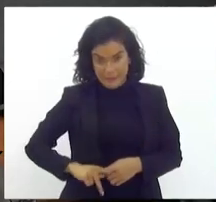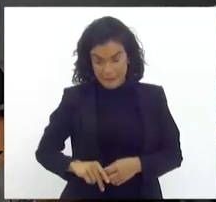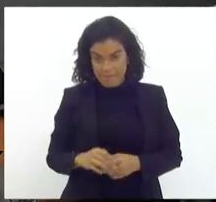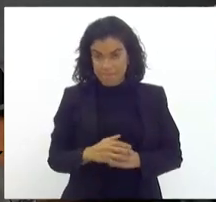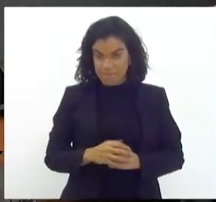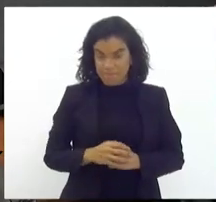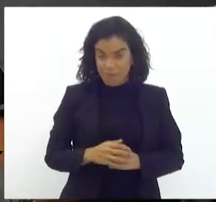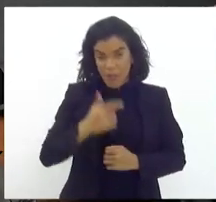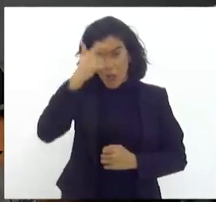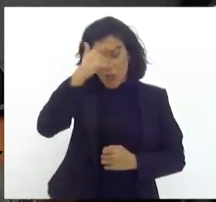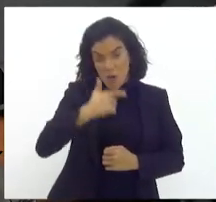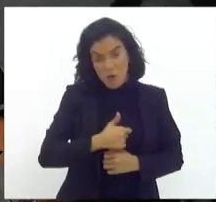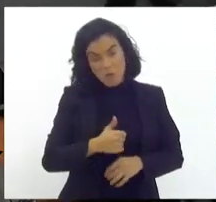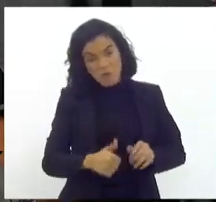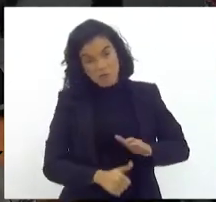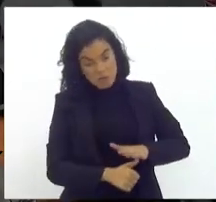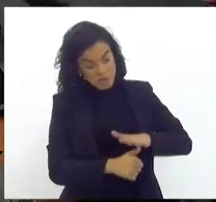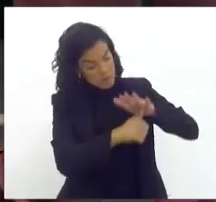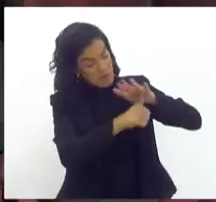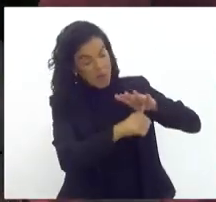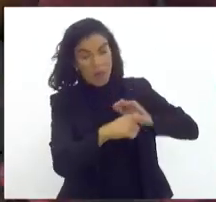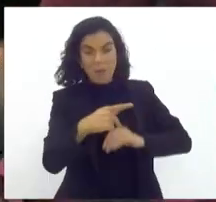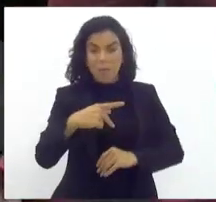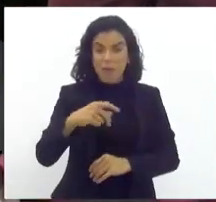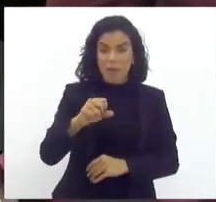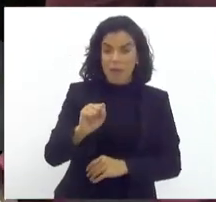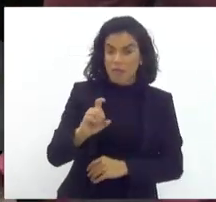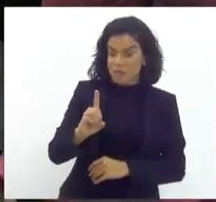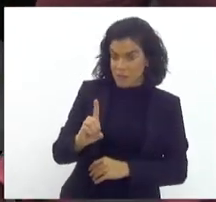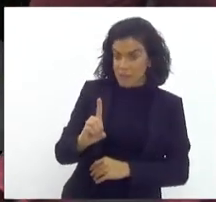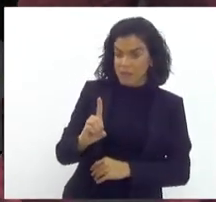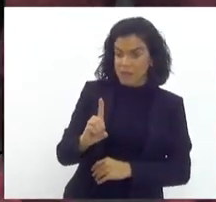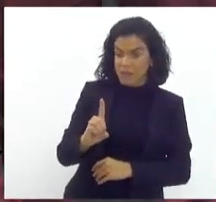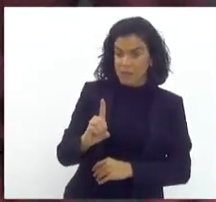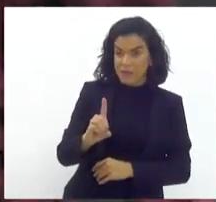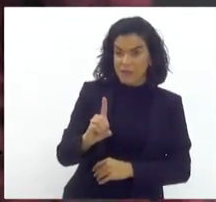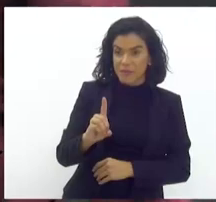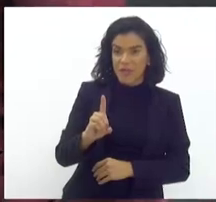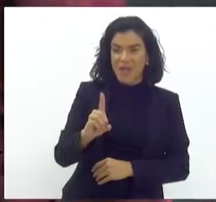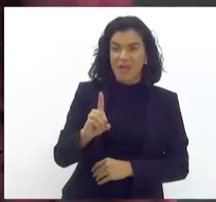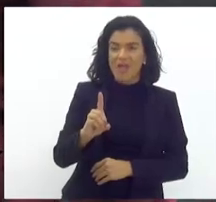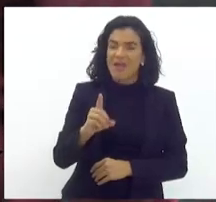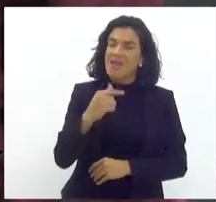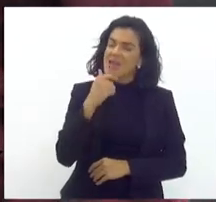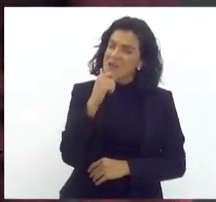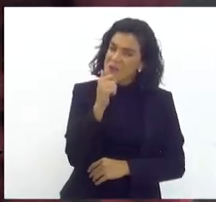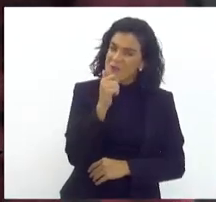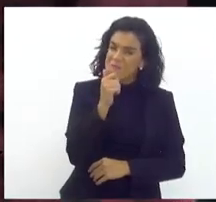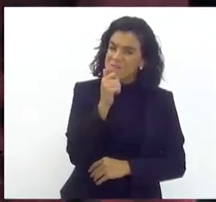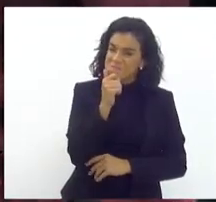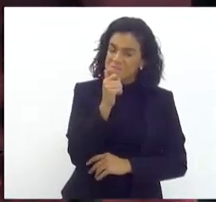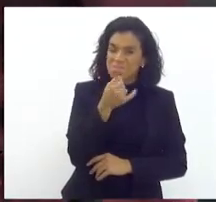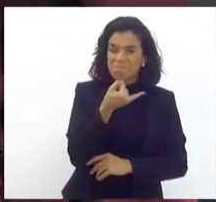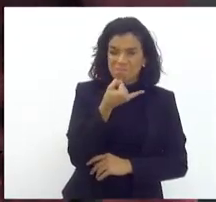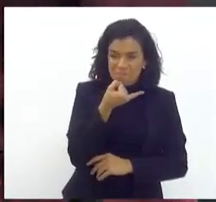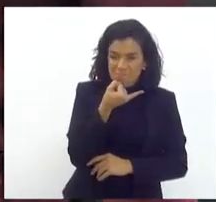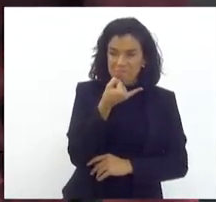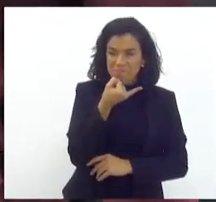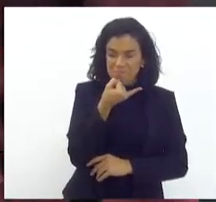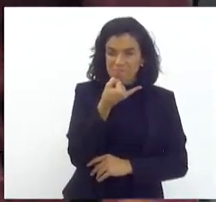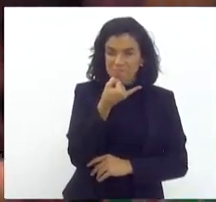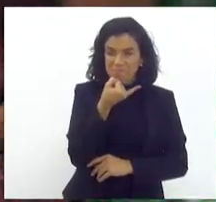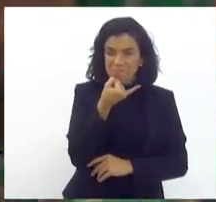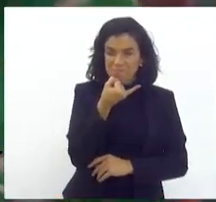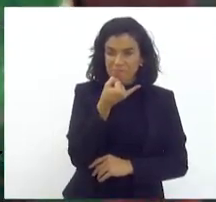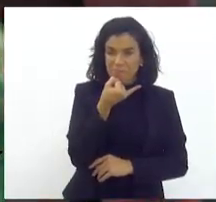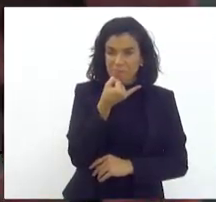como líder do PSD eu lastimo que